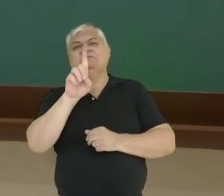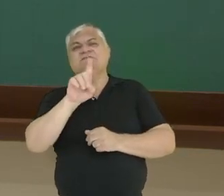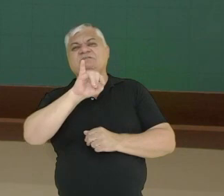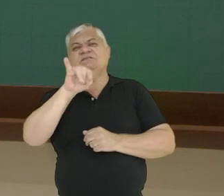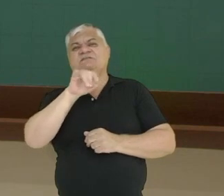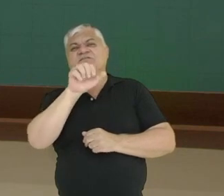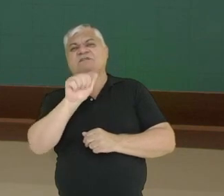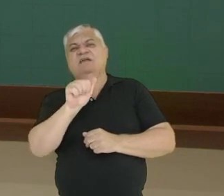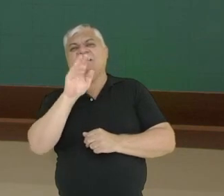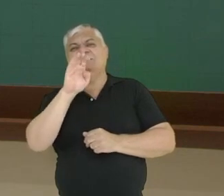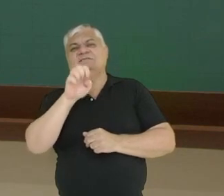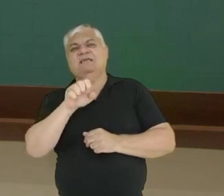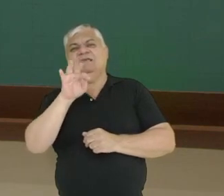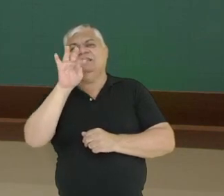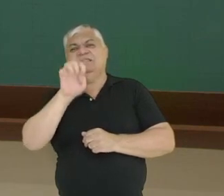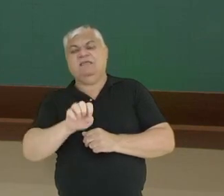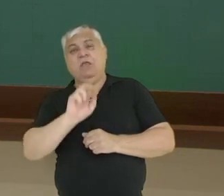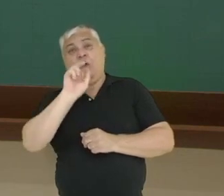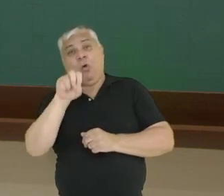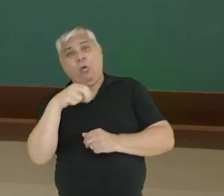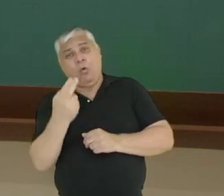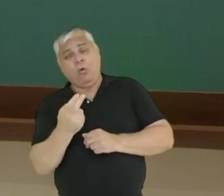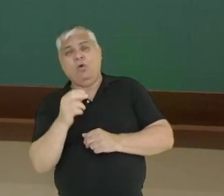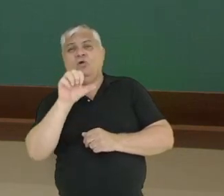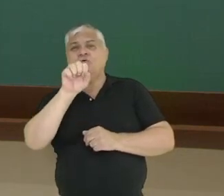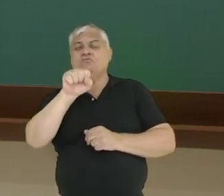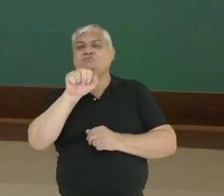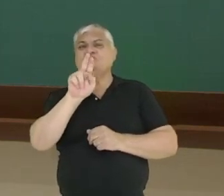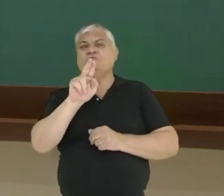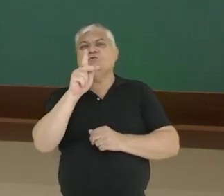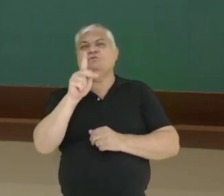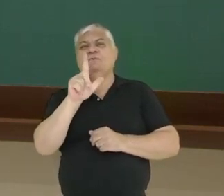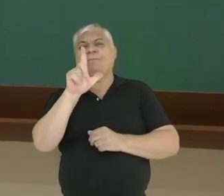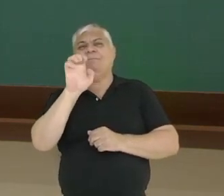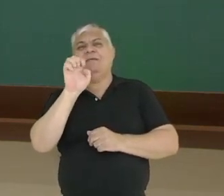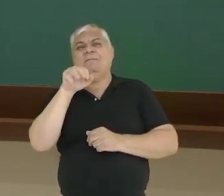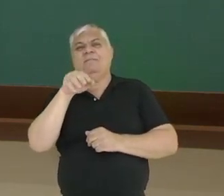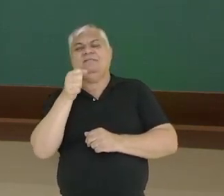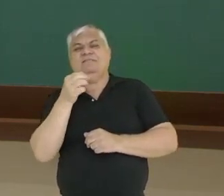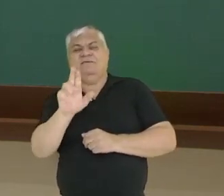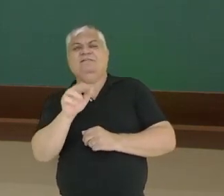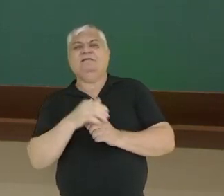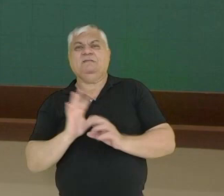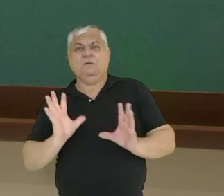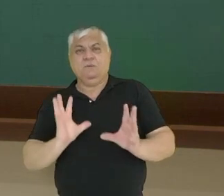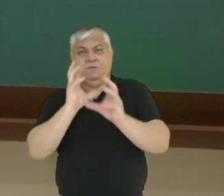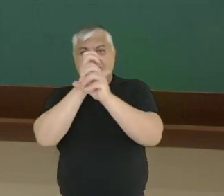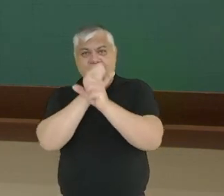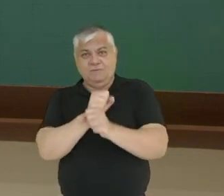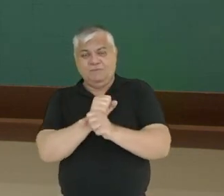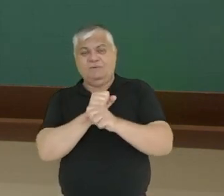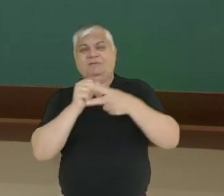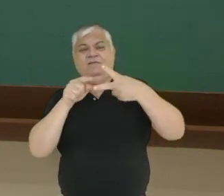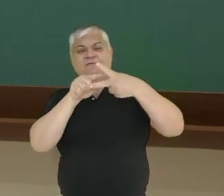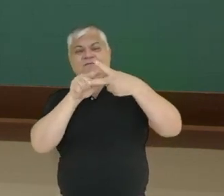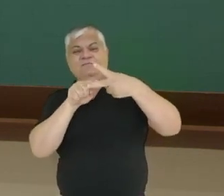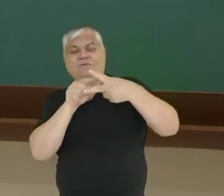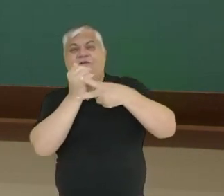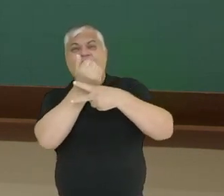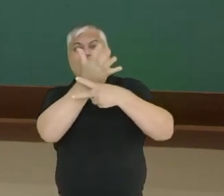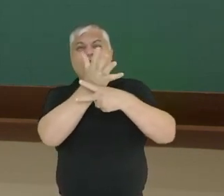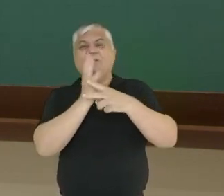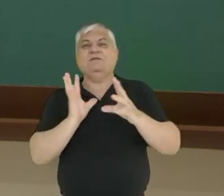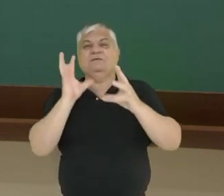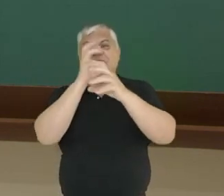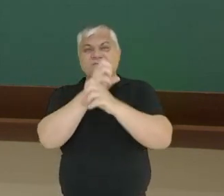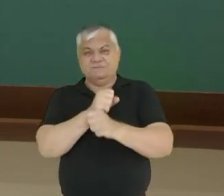e suplementares. E a soma desses ângulos externo e interno de